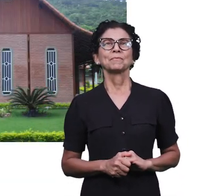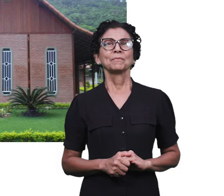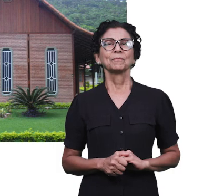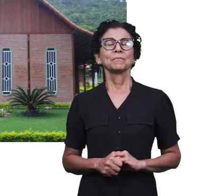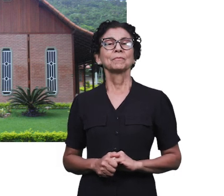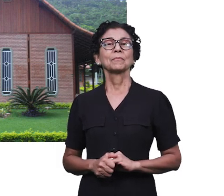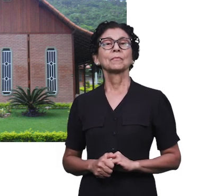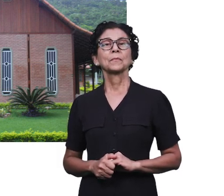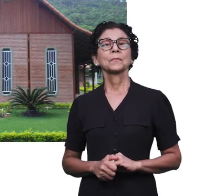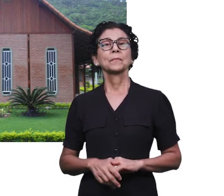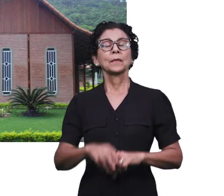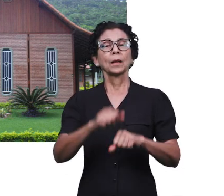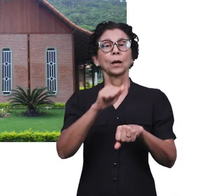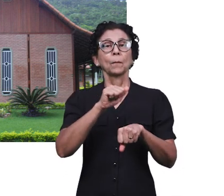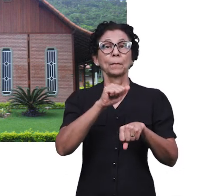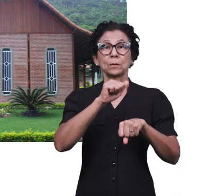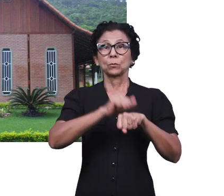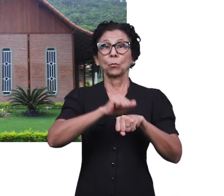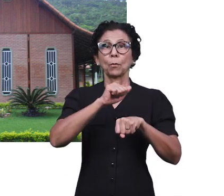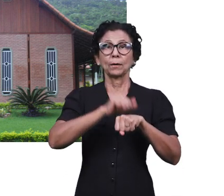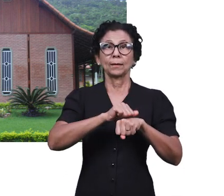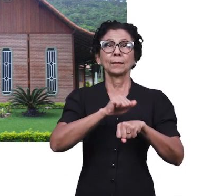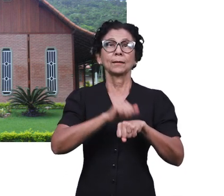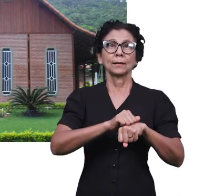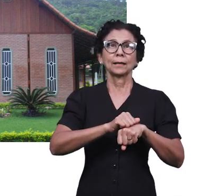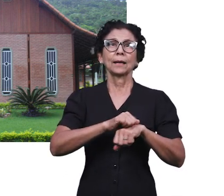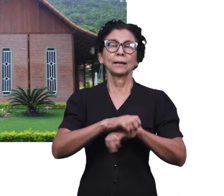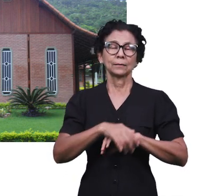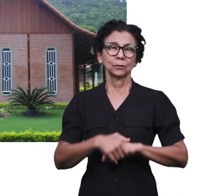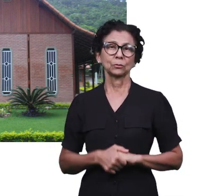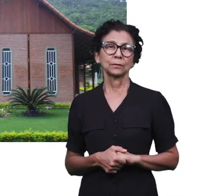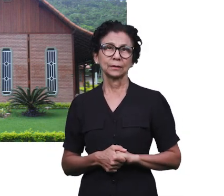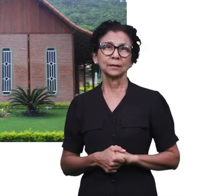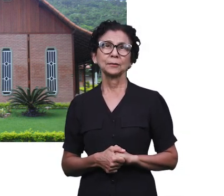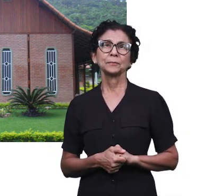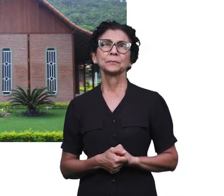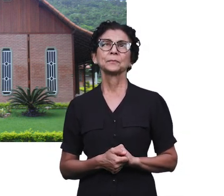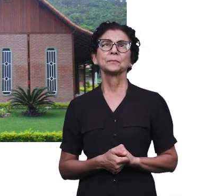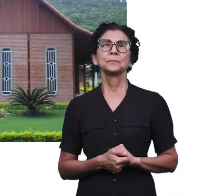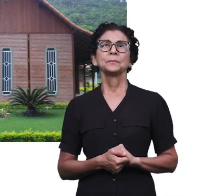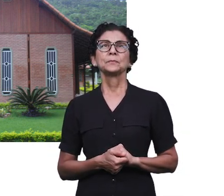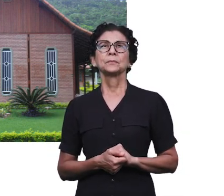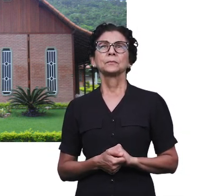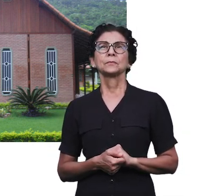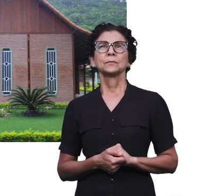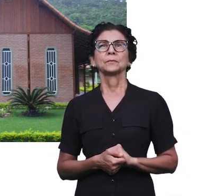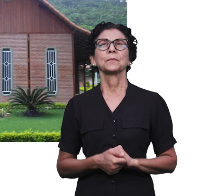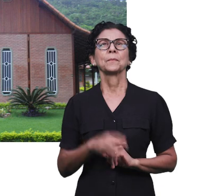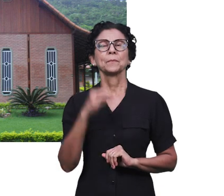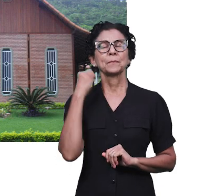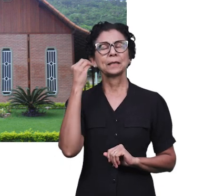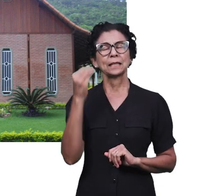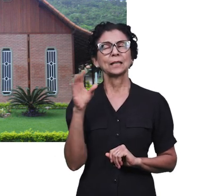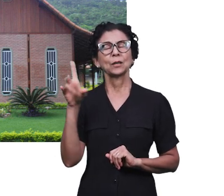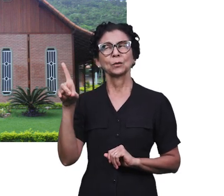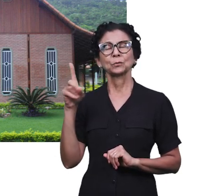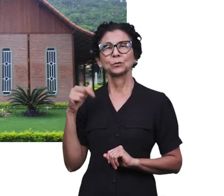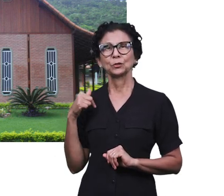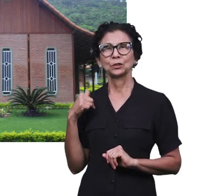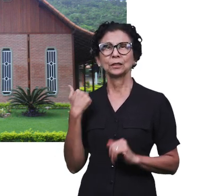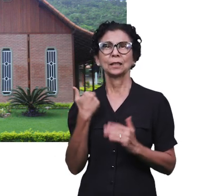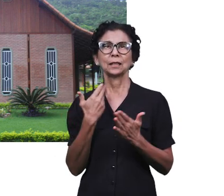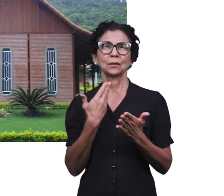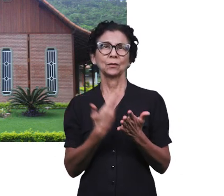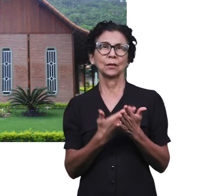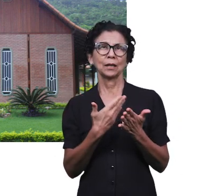mais concreto, para a criança aquilo que está sendo falado. Uma vez eu estava dando aula e